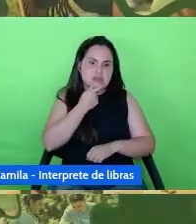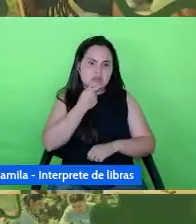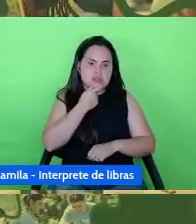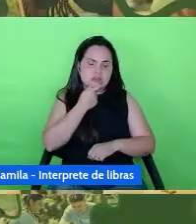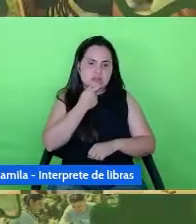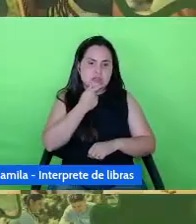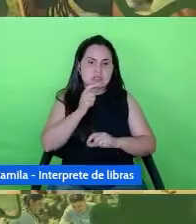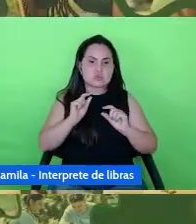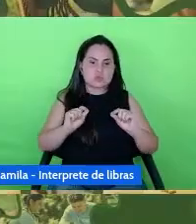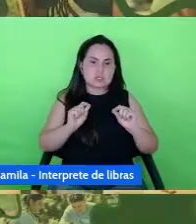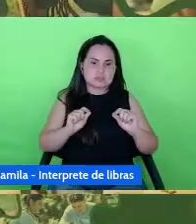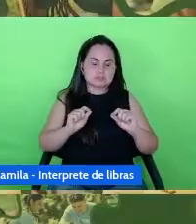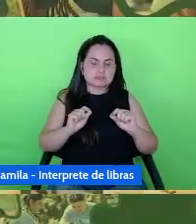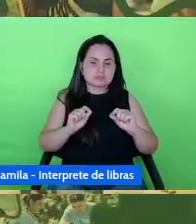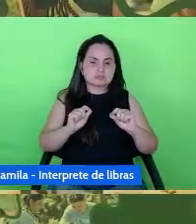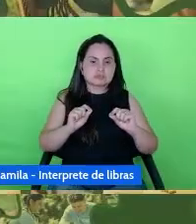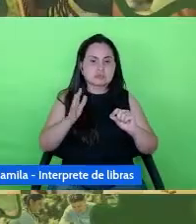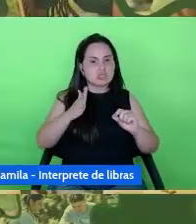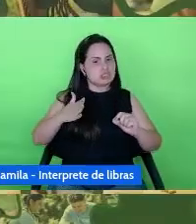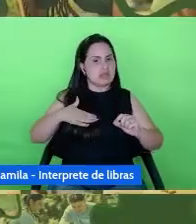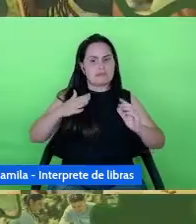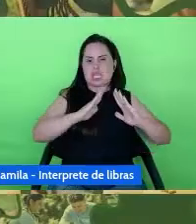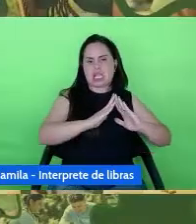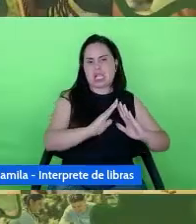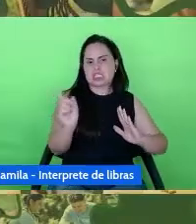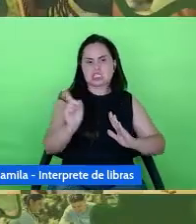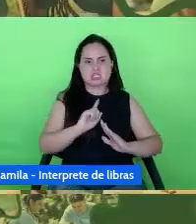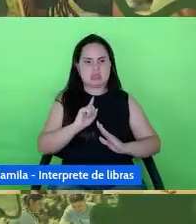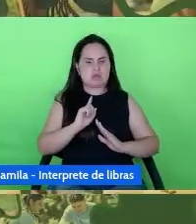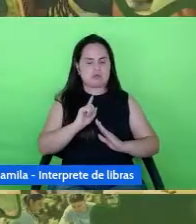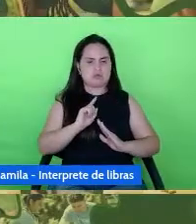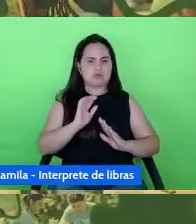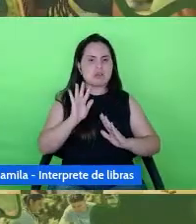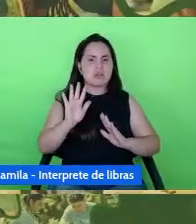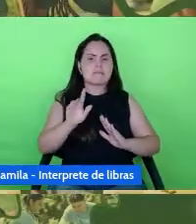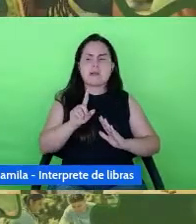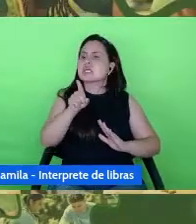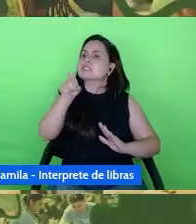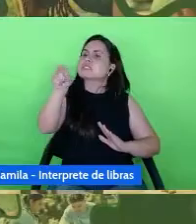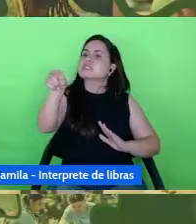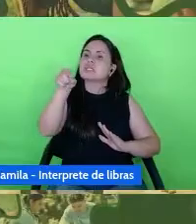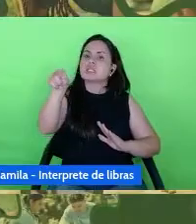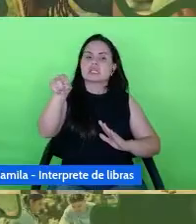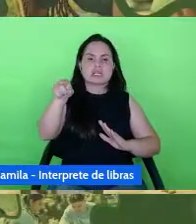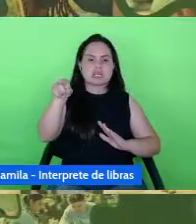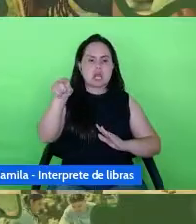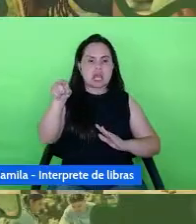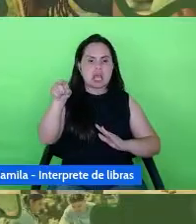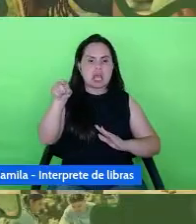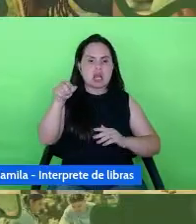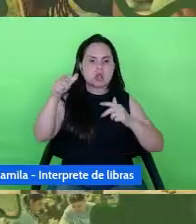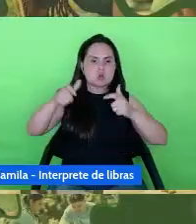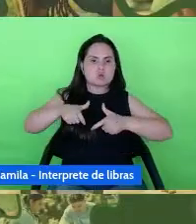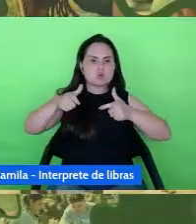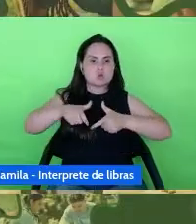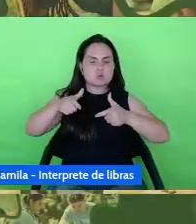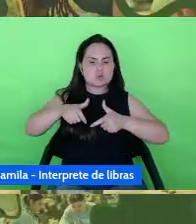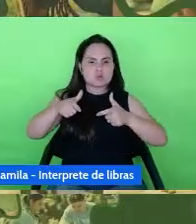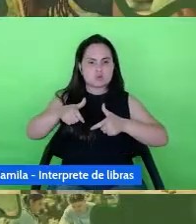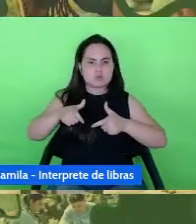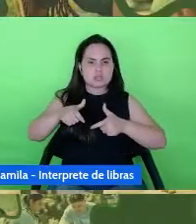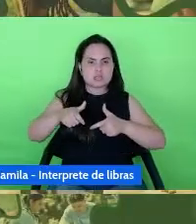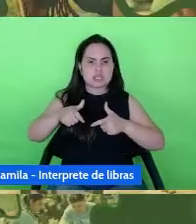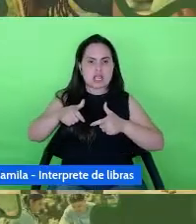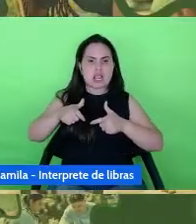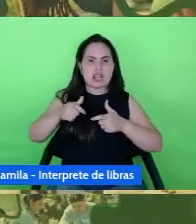Olha, poluição no meu quintal, não. Mas degradar lá o Jequitinhonha para extrair lítio, para colocar em carro